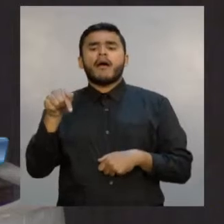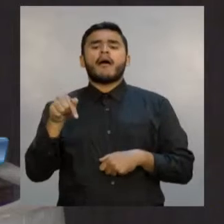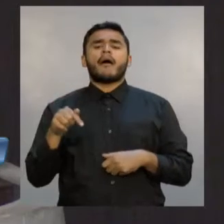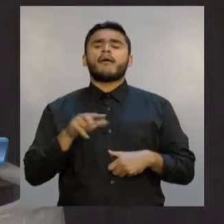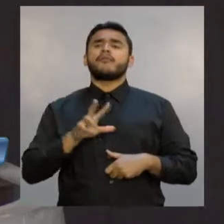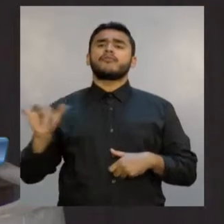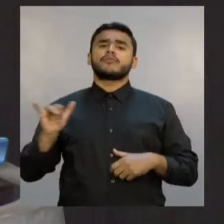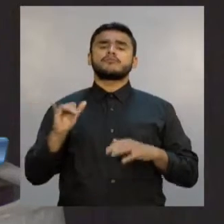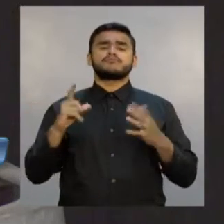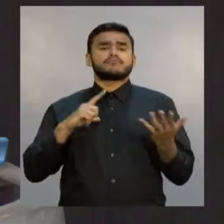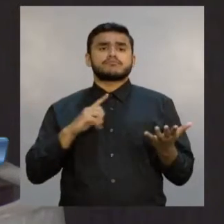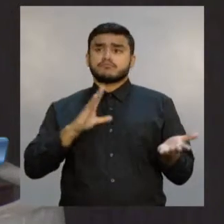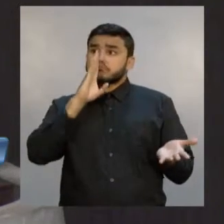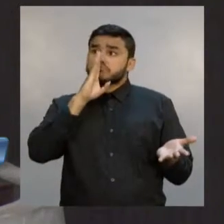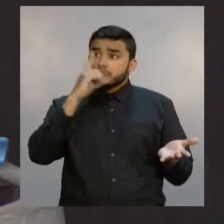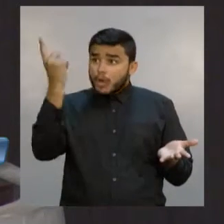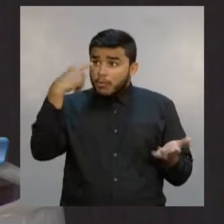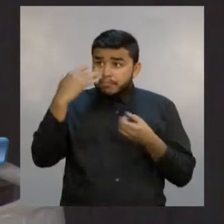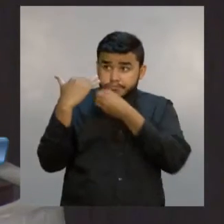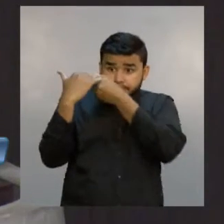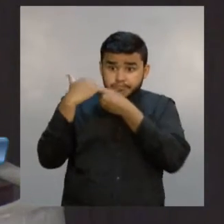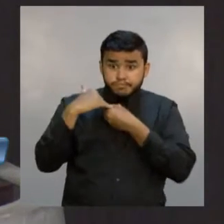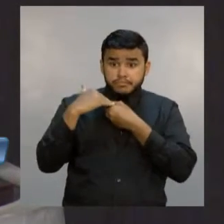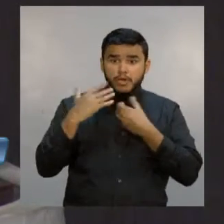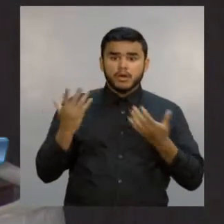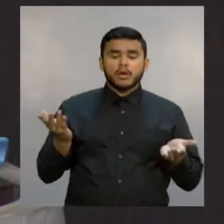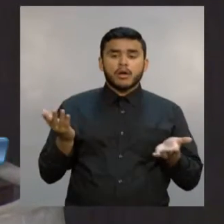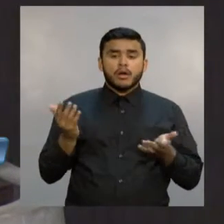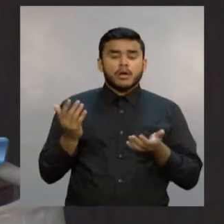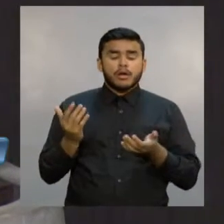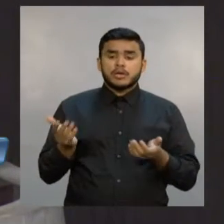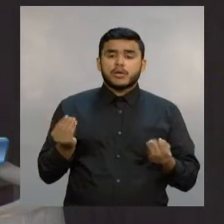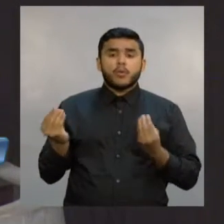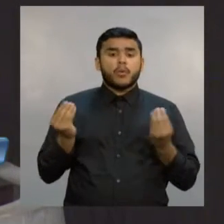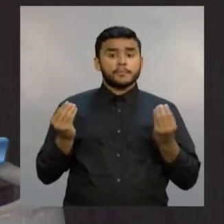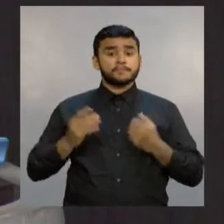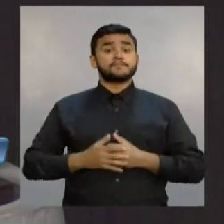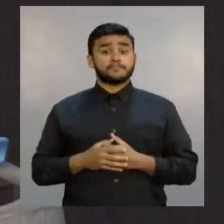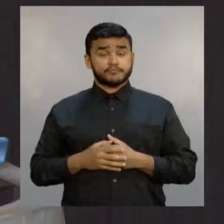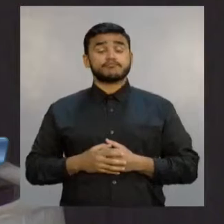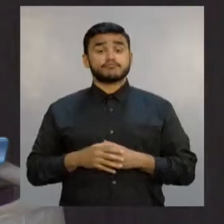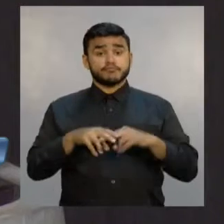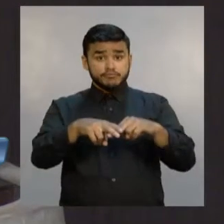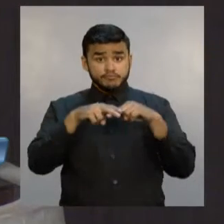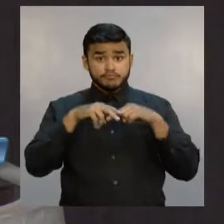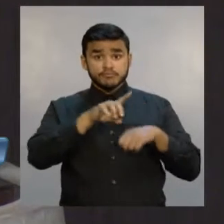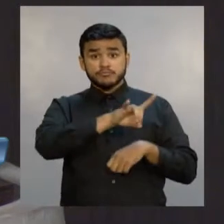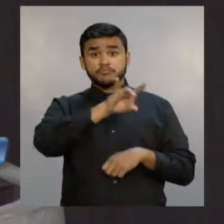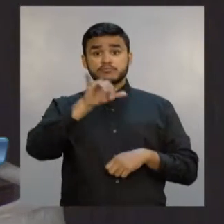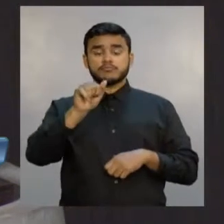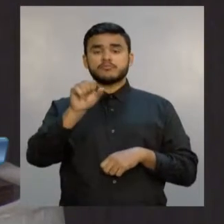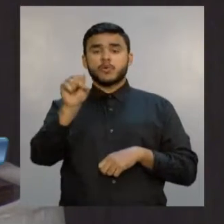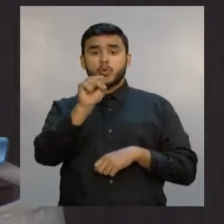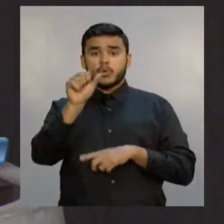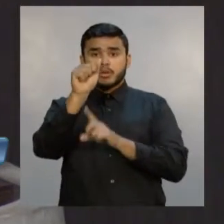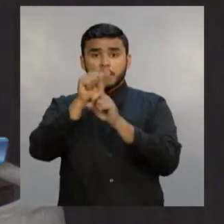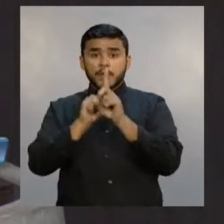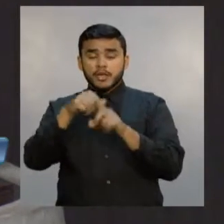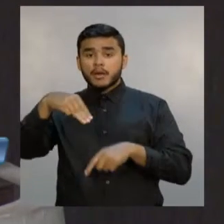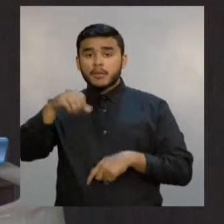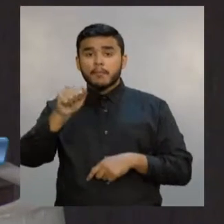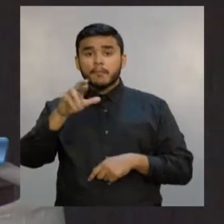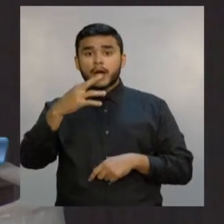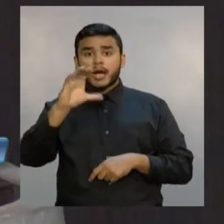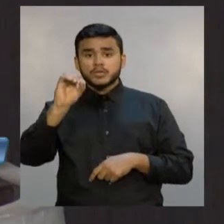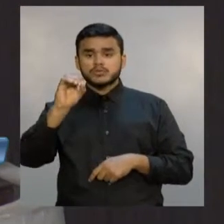suas vozes silenciadas. É por isso que, nesse 8 de março, nós o celebramos como um dia